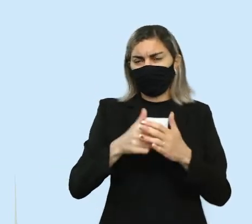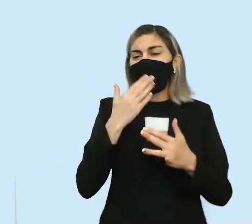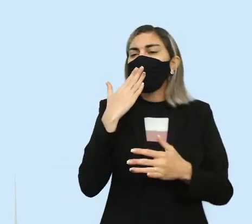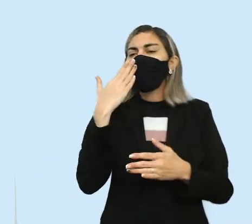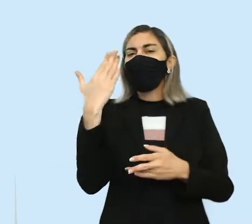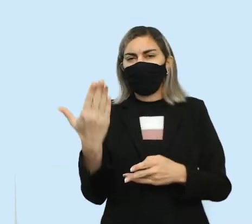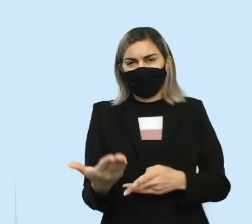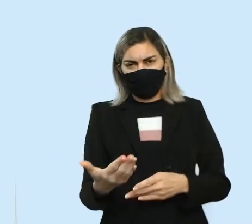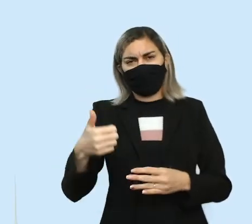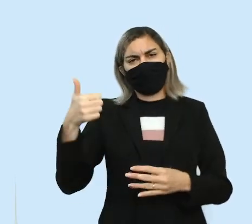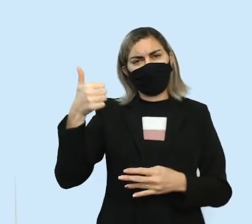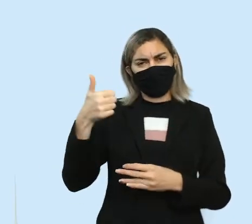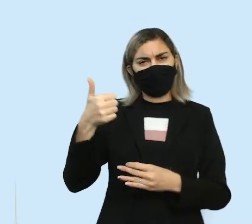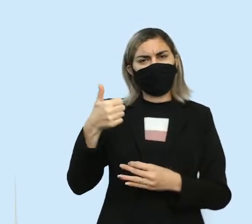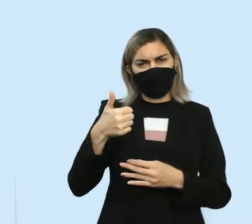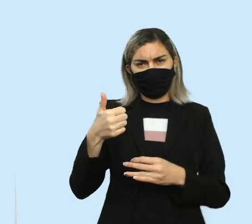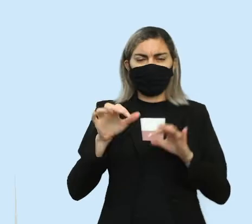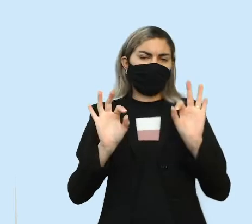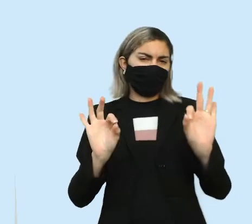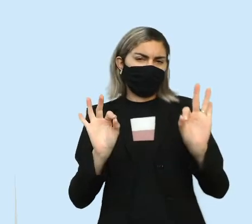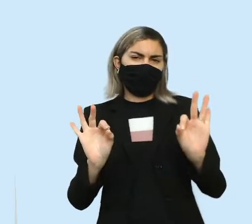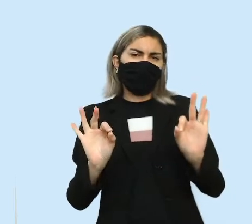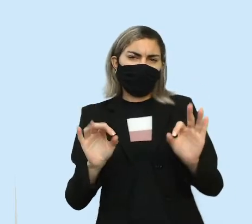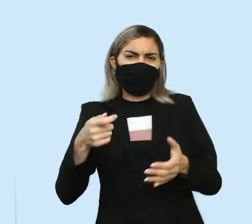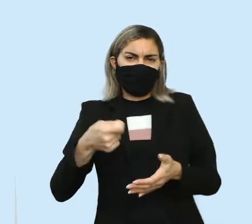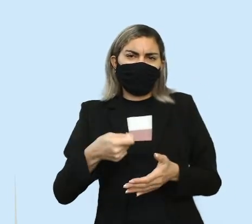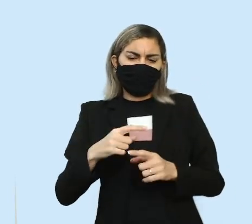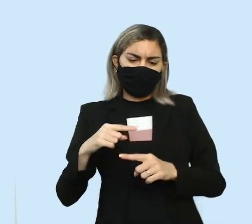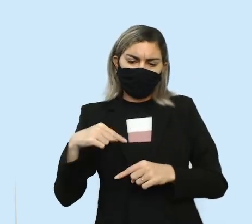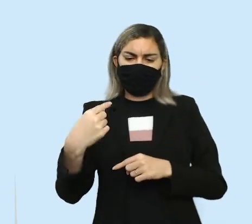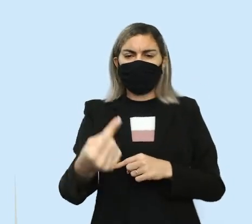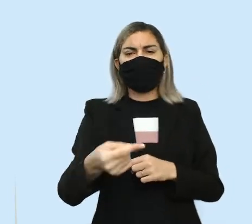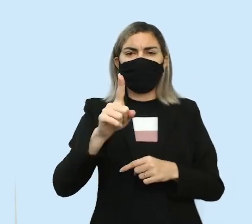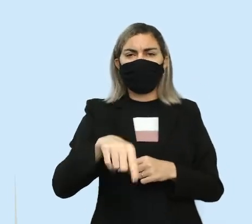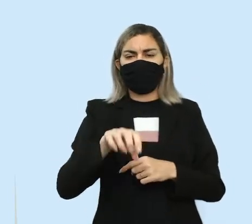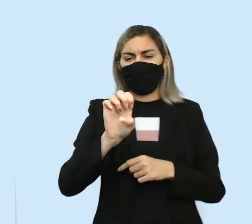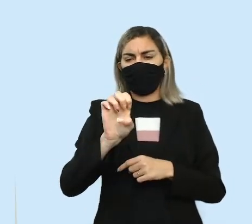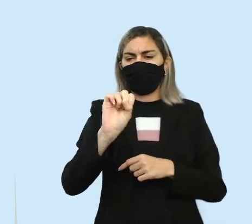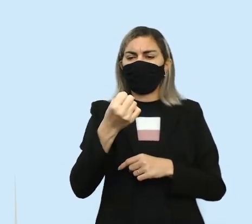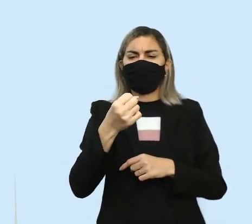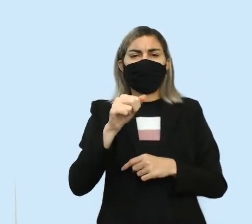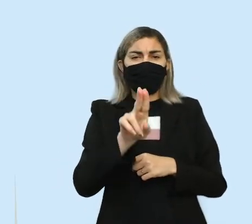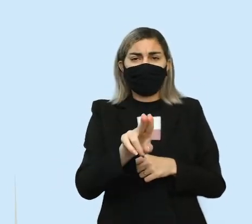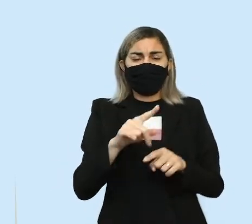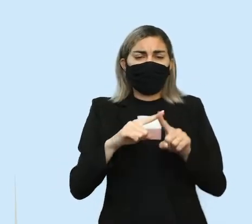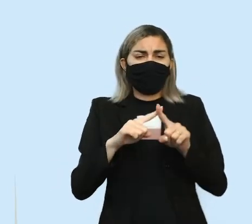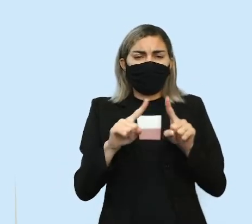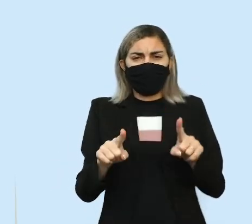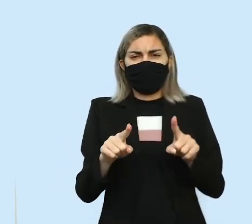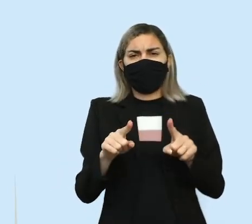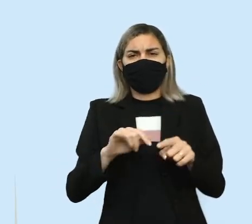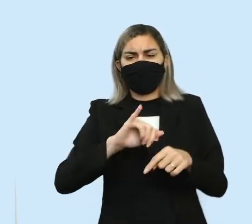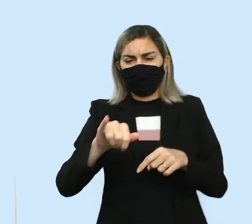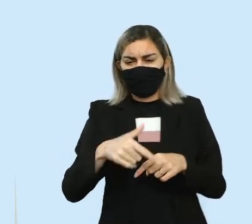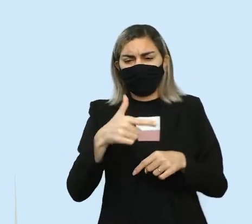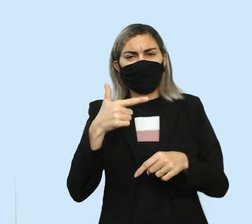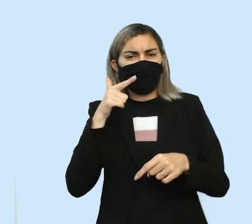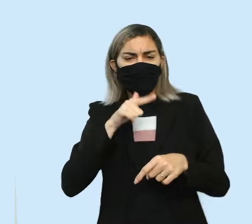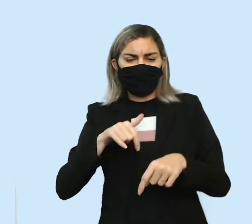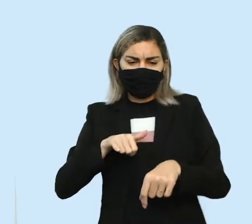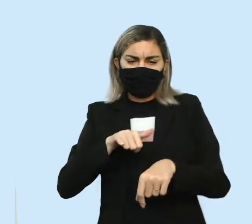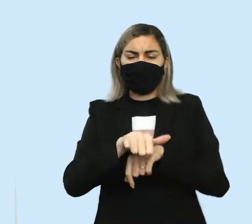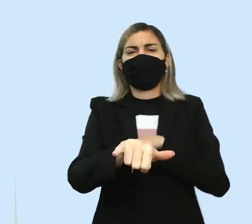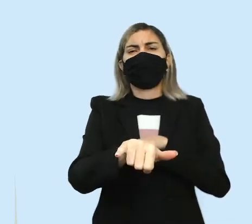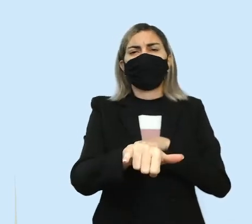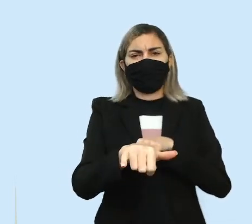aqui, o que seria, o privilegiado, o que deveria ser o sucessor, seria Esaú. Mas acaba que Jacó consegue enganar, né, por serem